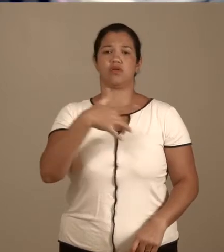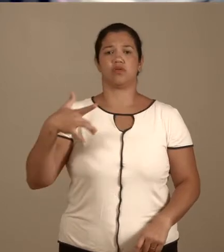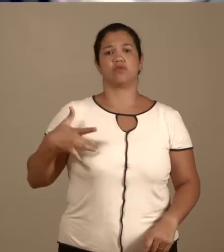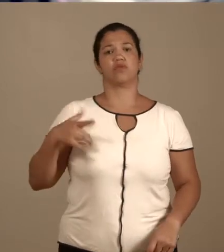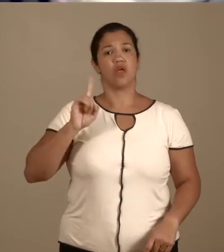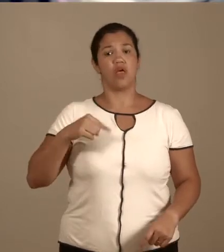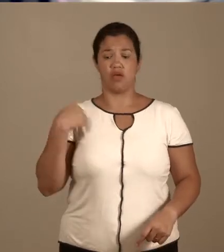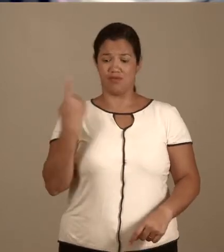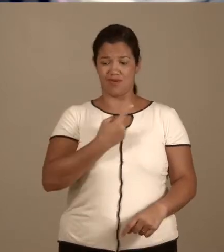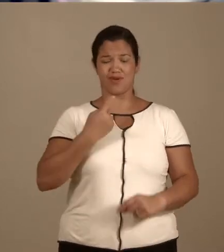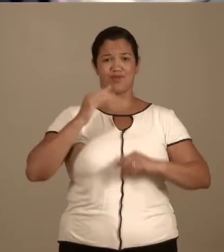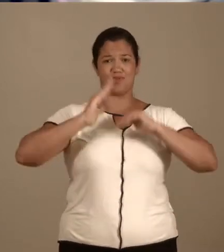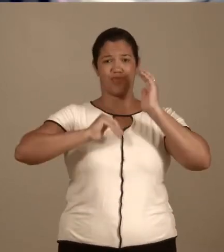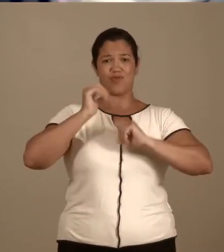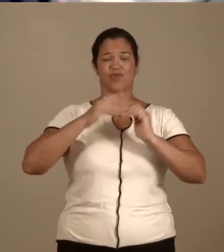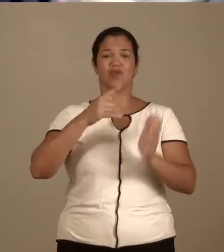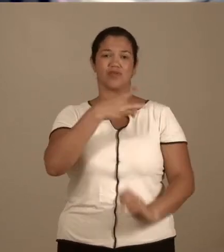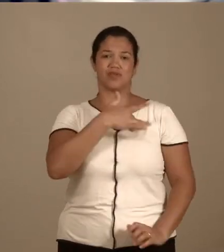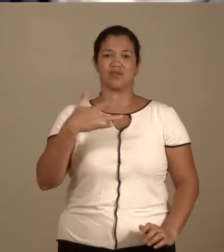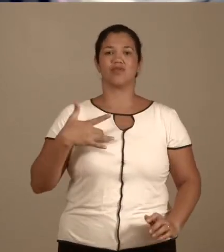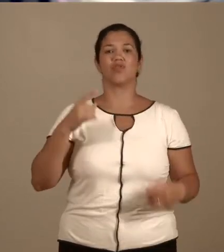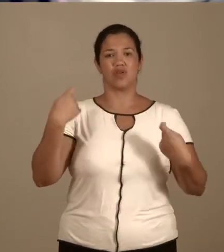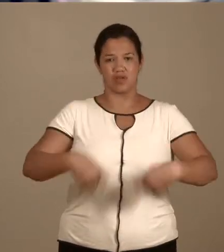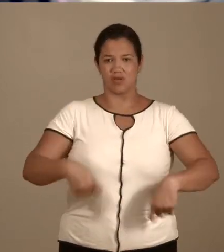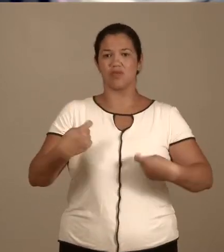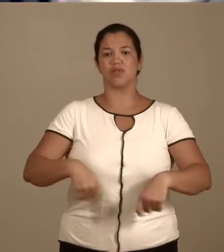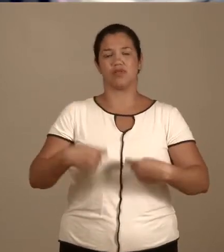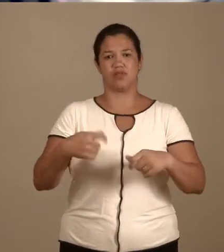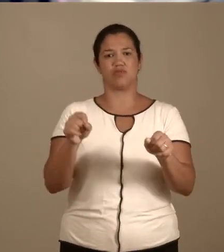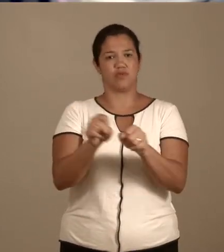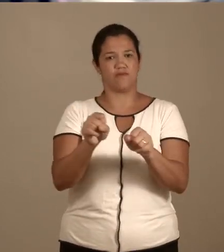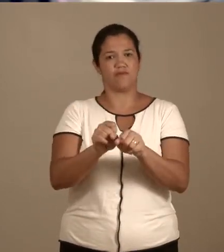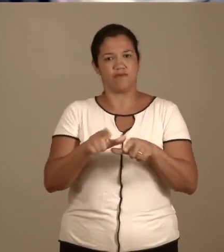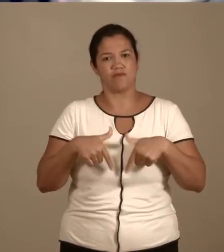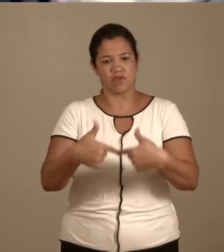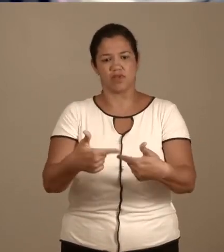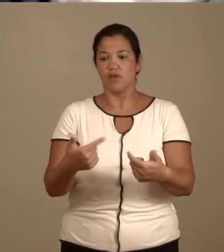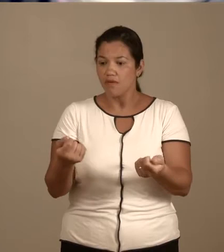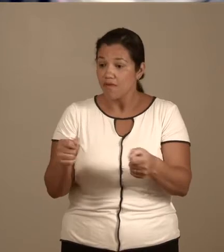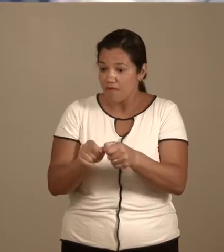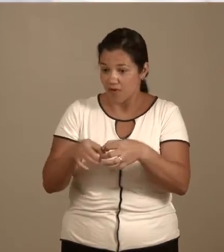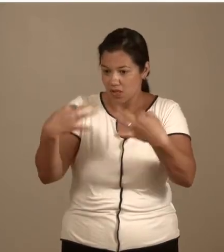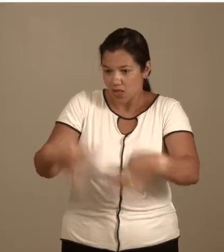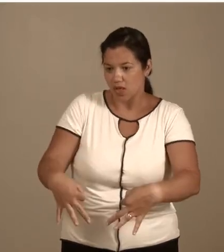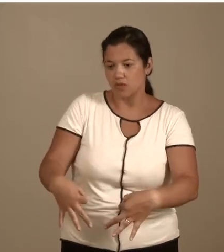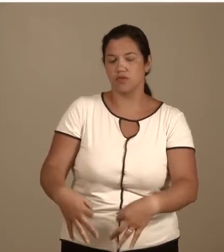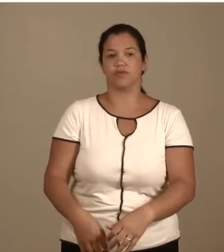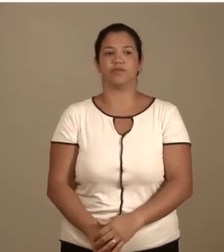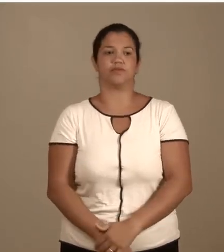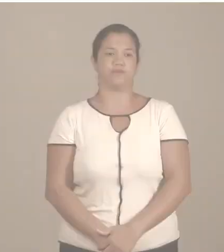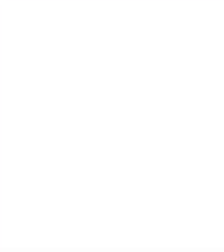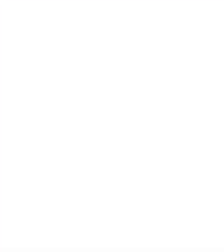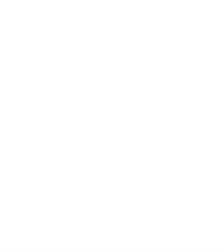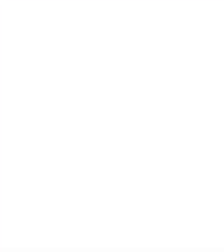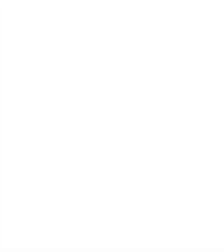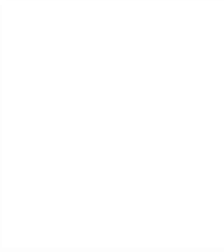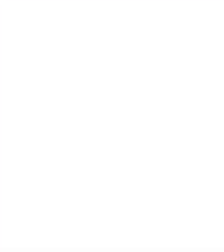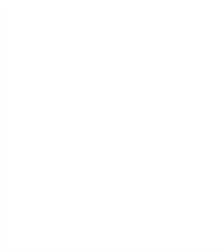saúde, que somos nós, os profissionais de saúde, que precisamos fazer. Mas vamos fazer direito?